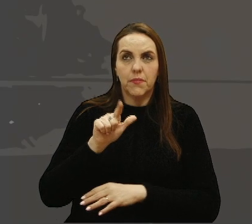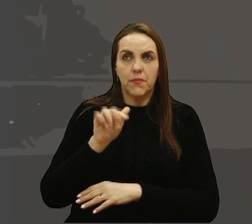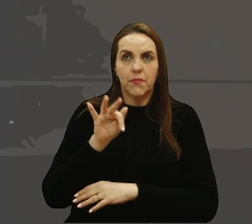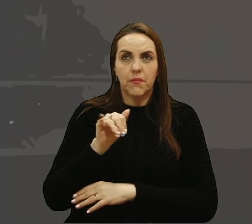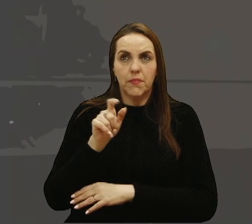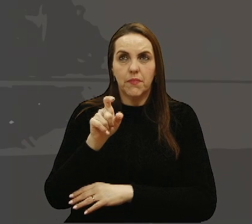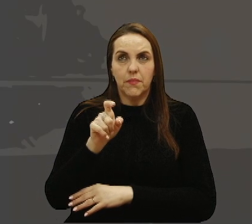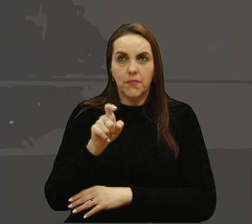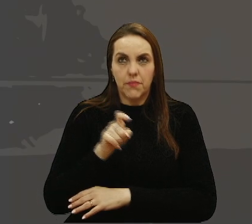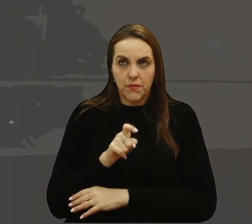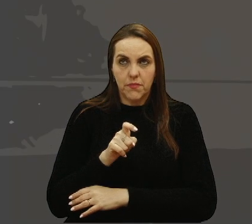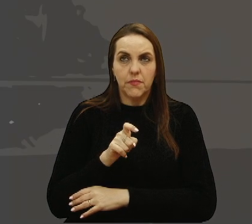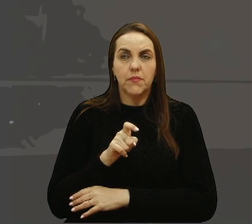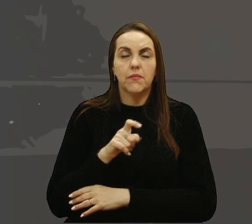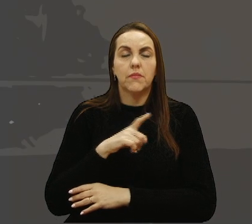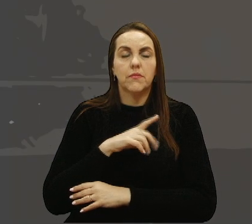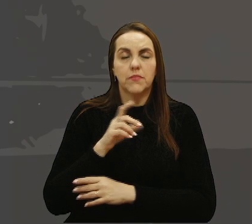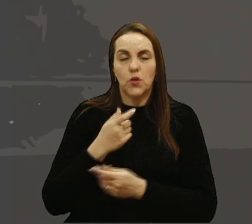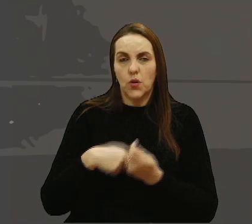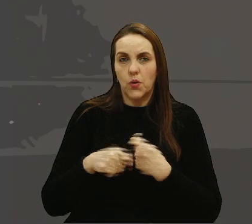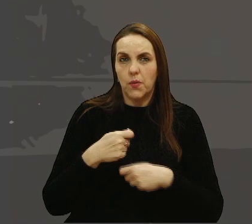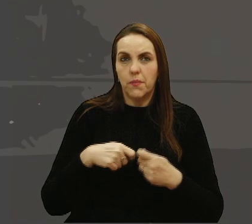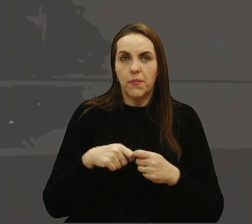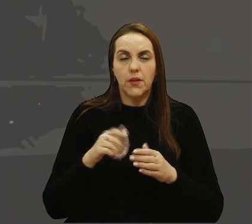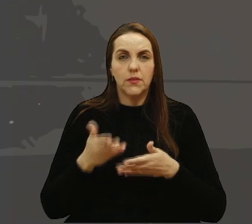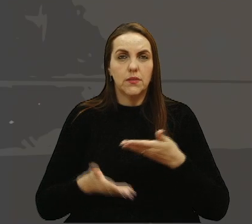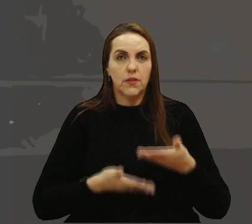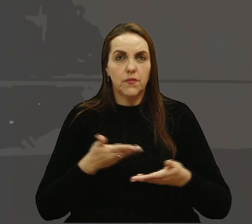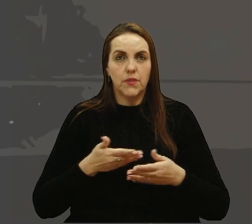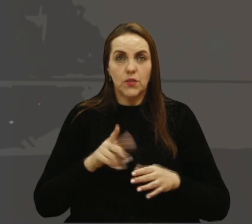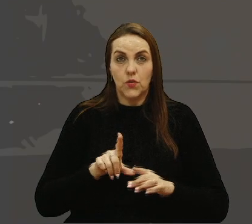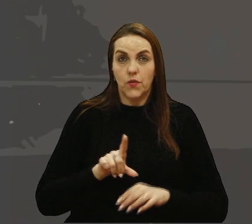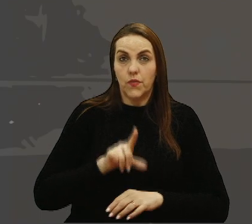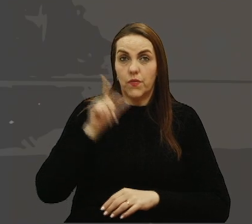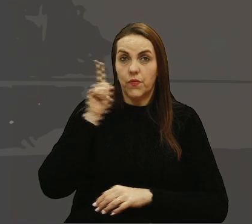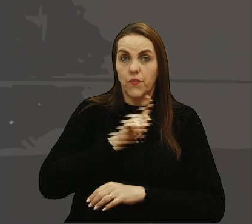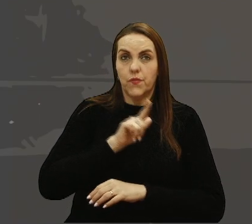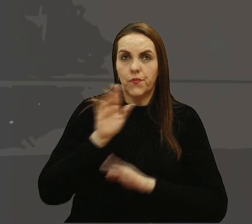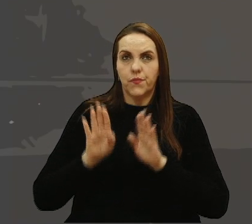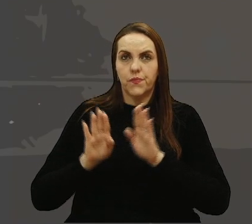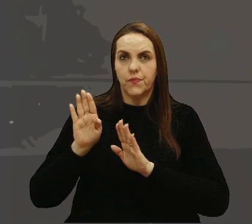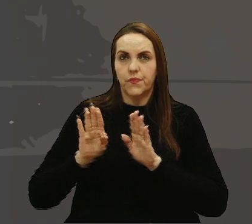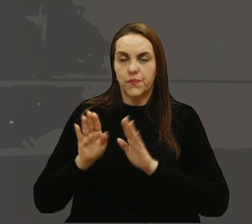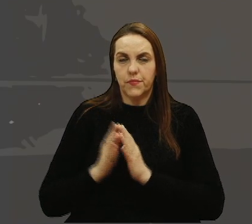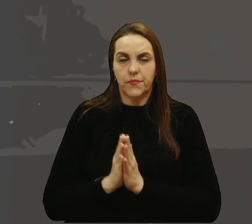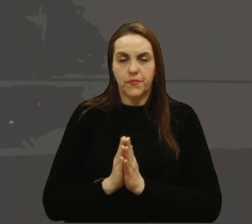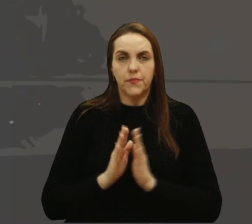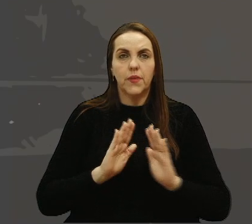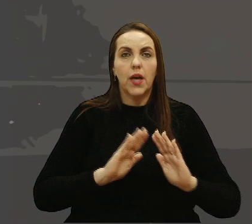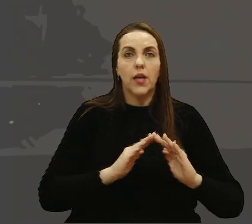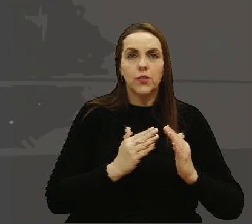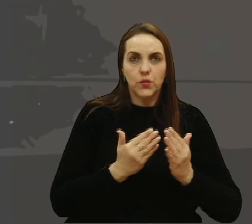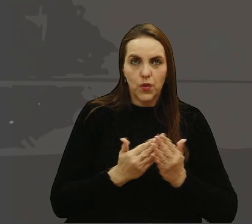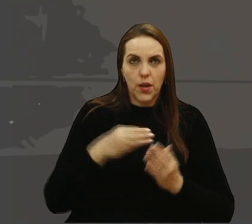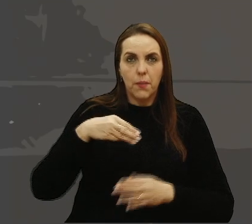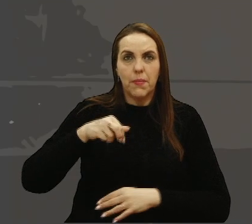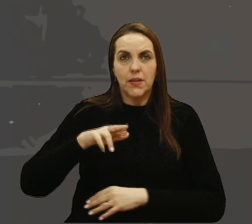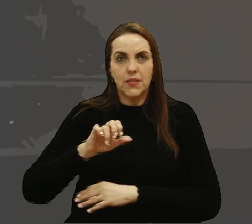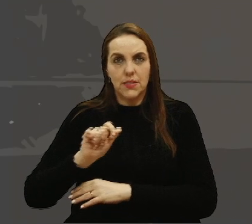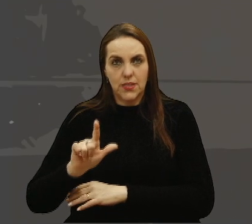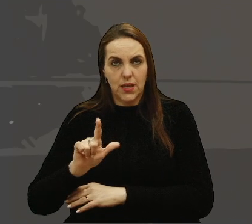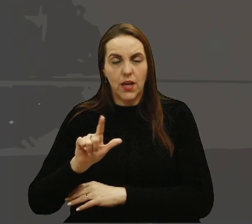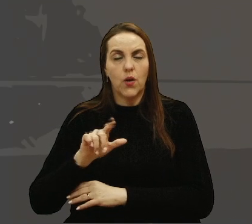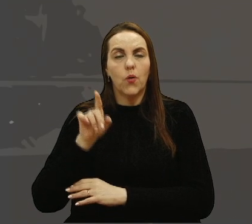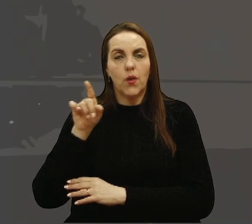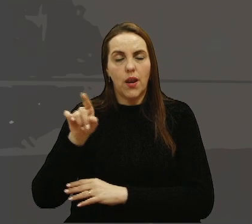Comércio e Serviços, vencedora da licitação. Já para a Escola Vereador Marcial Pisoni, lá do bairro Planalto,